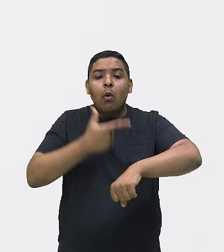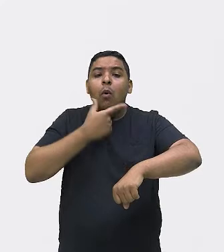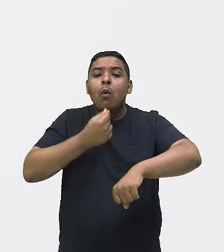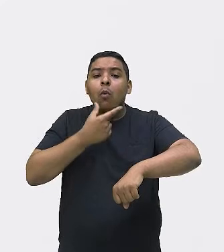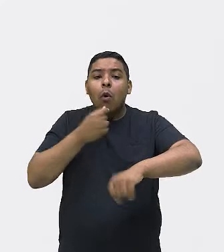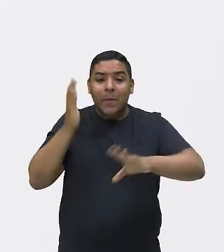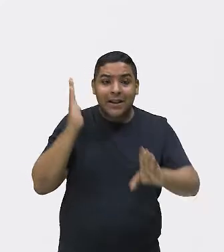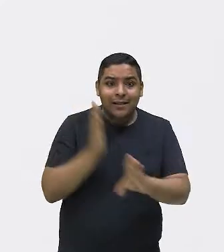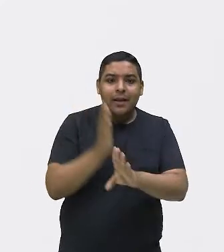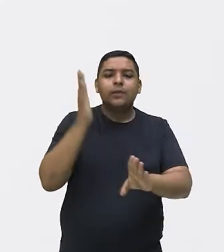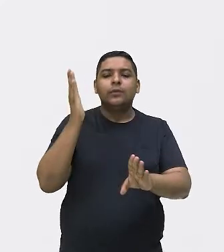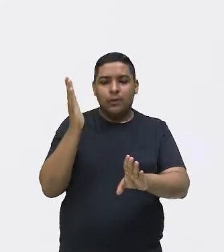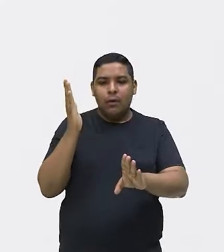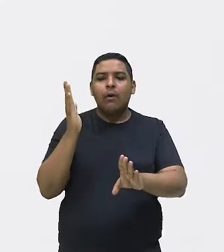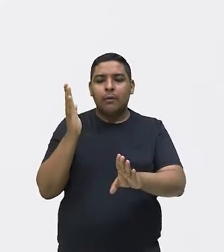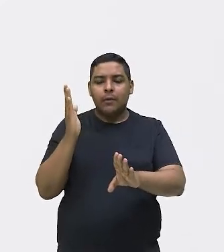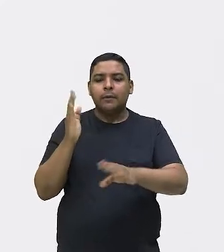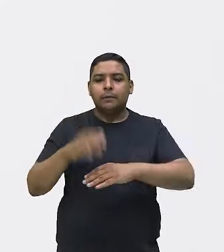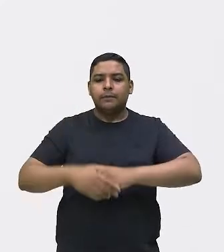homem descobre